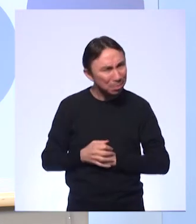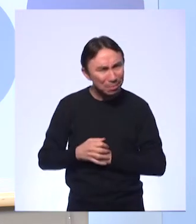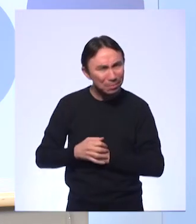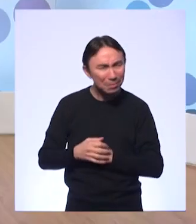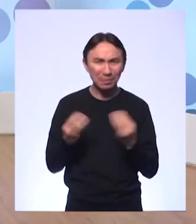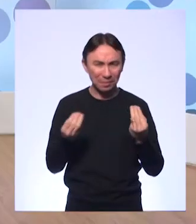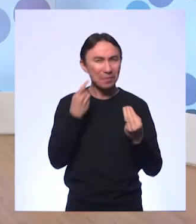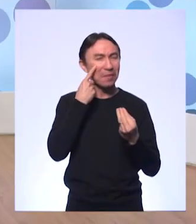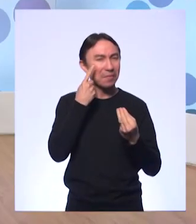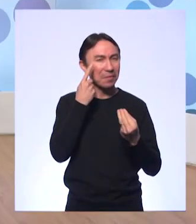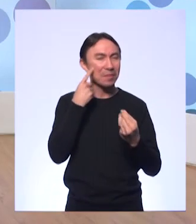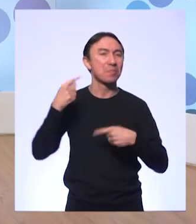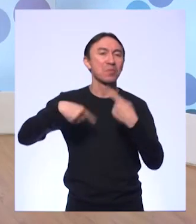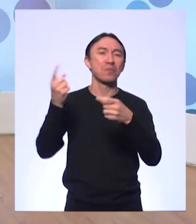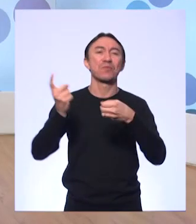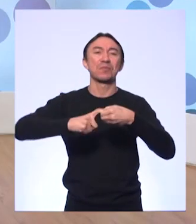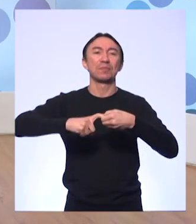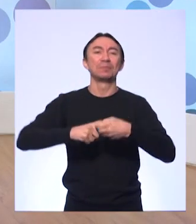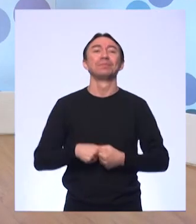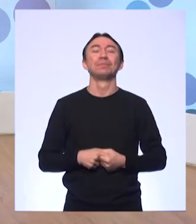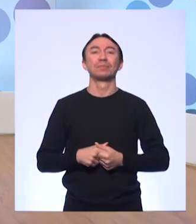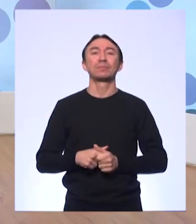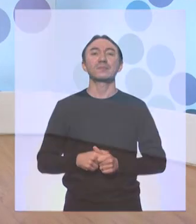gente volta.